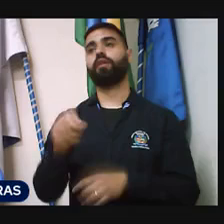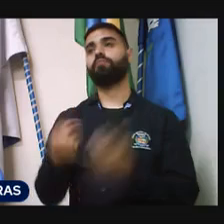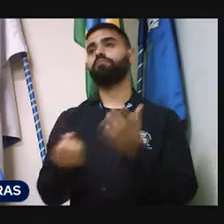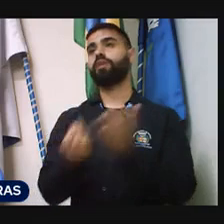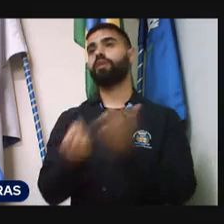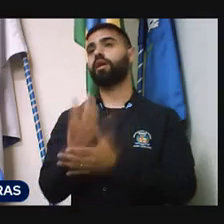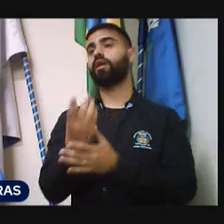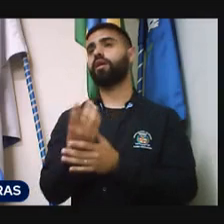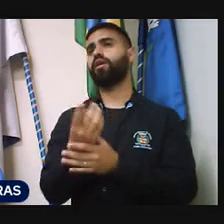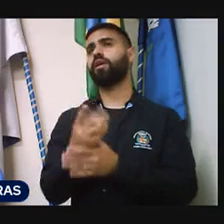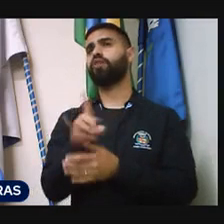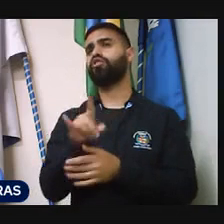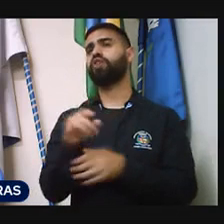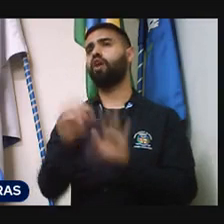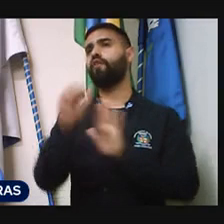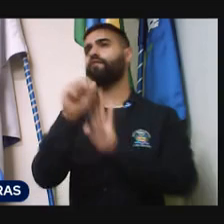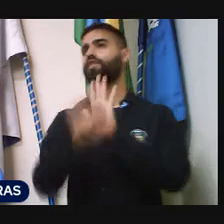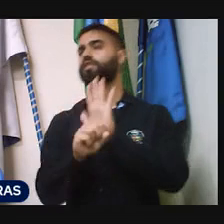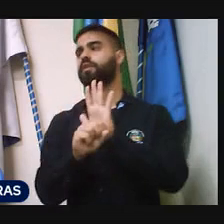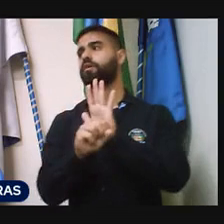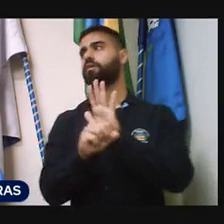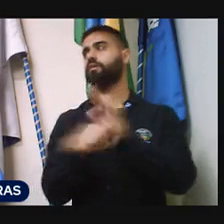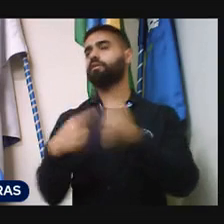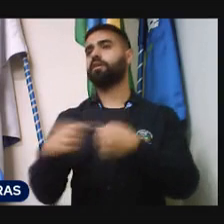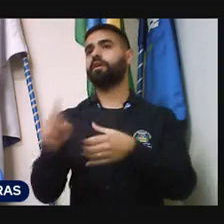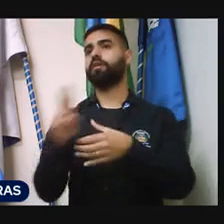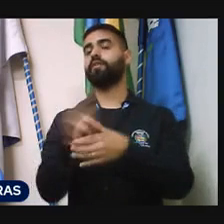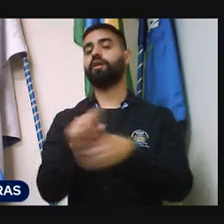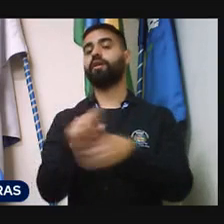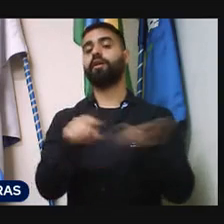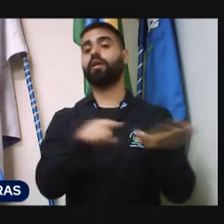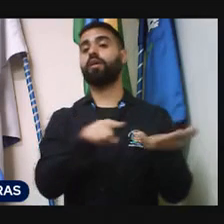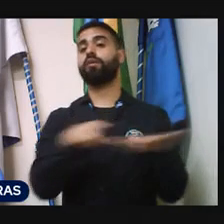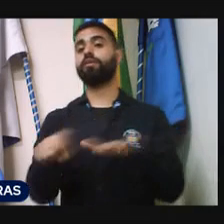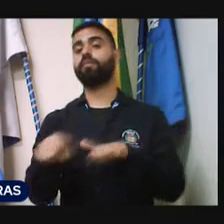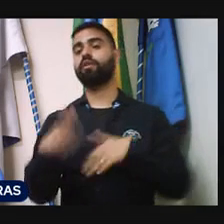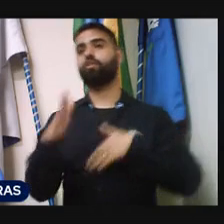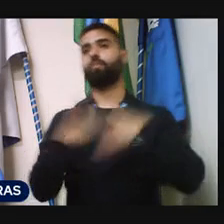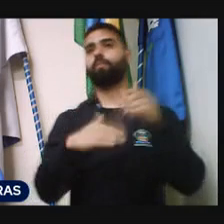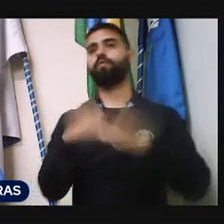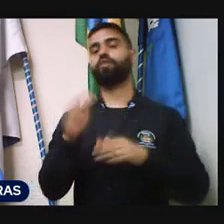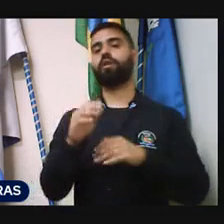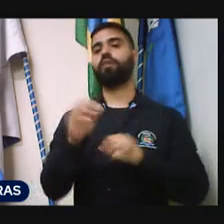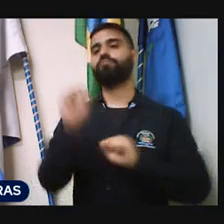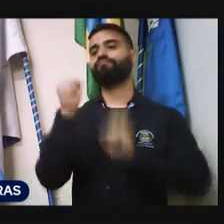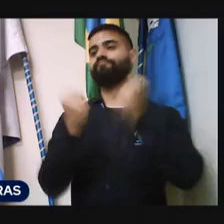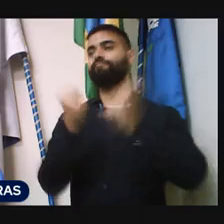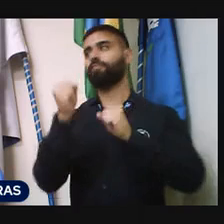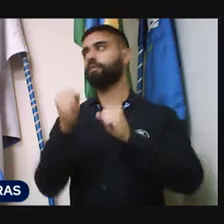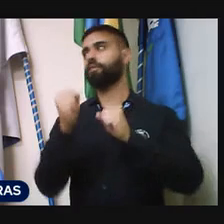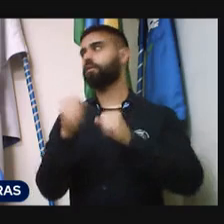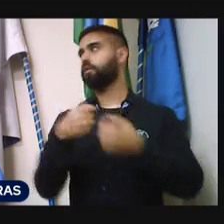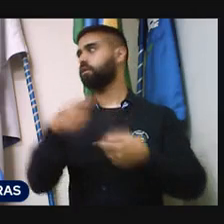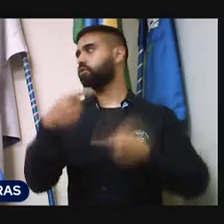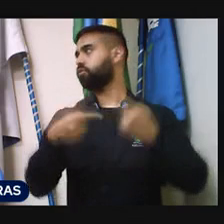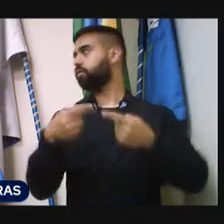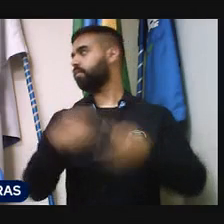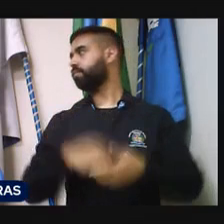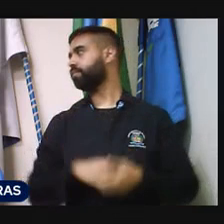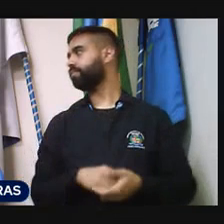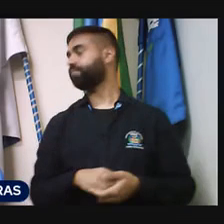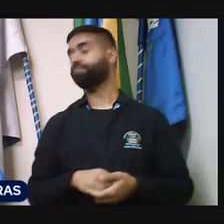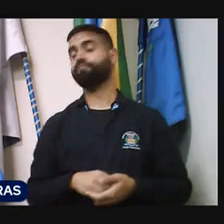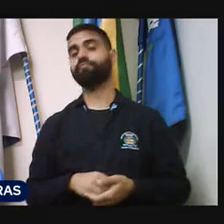institui no calendário de eventos oficiais do município de Valença a semana Municipal de profissional de educação física em discussão